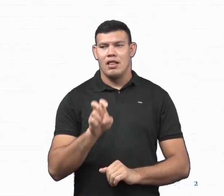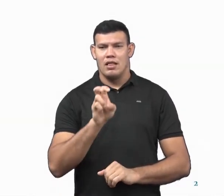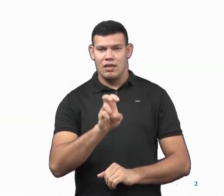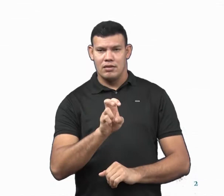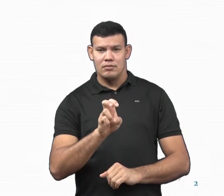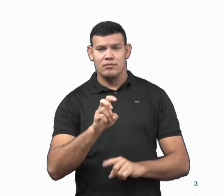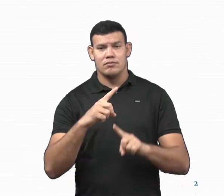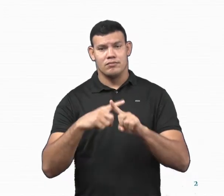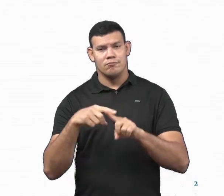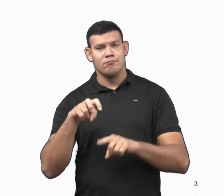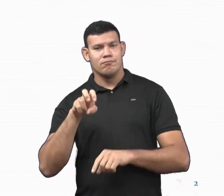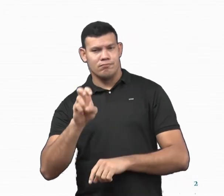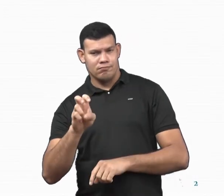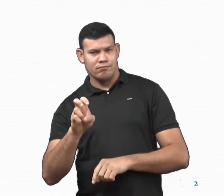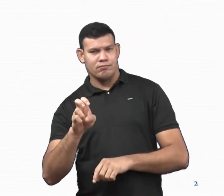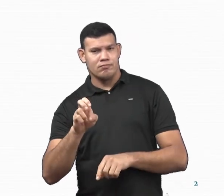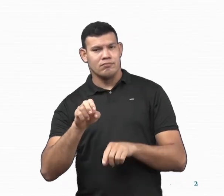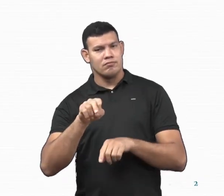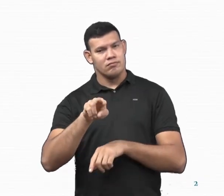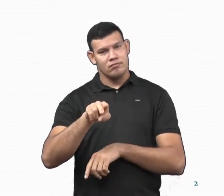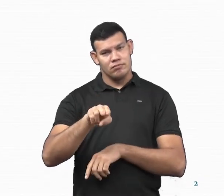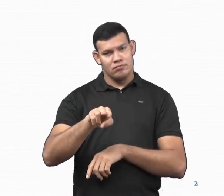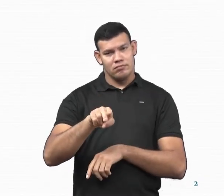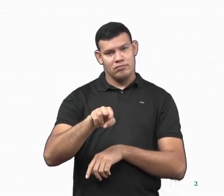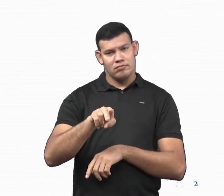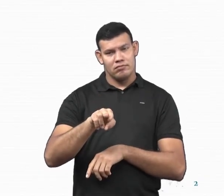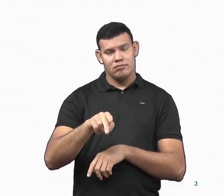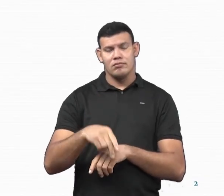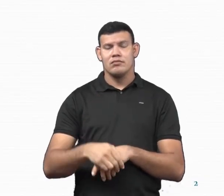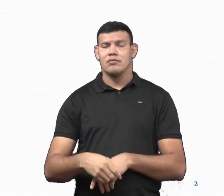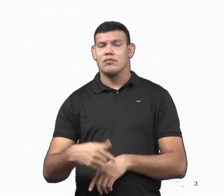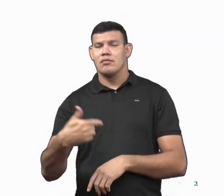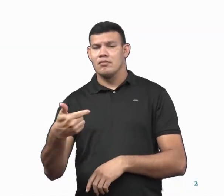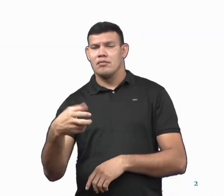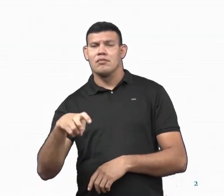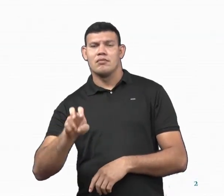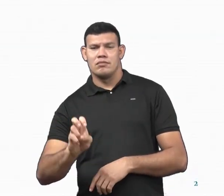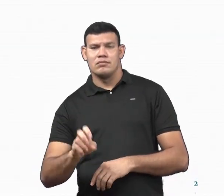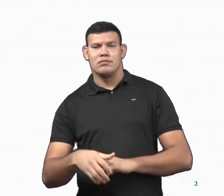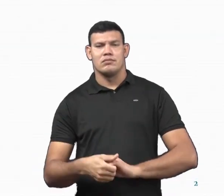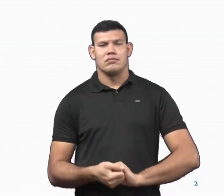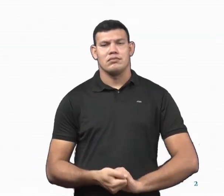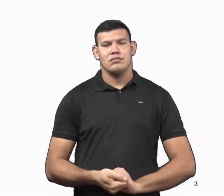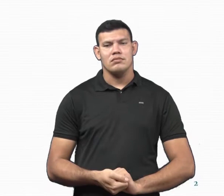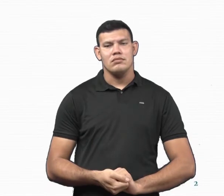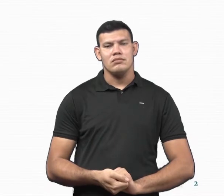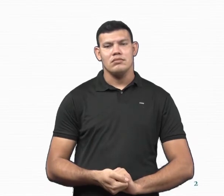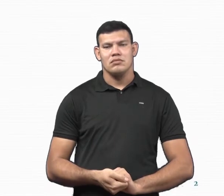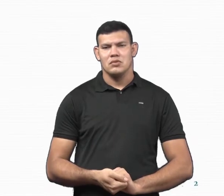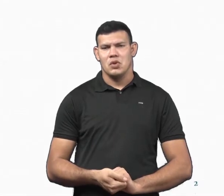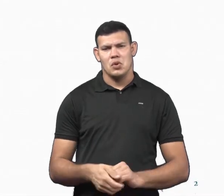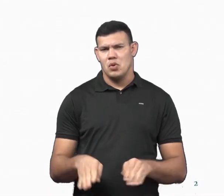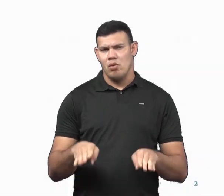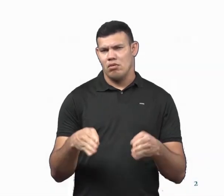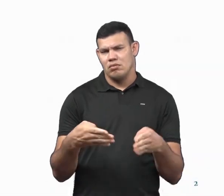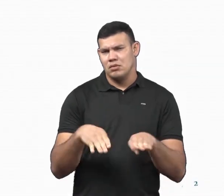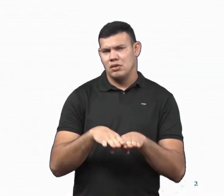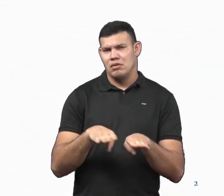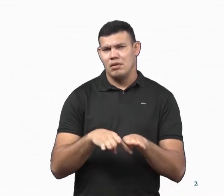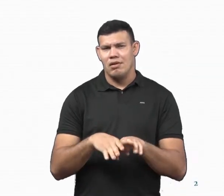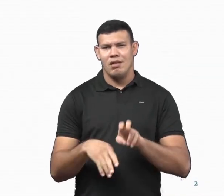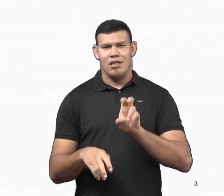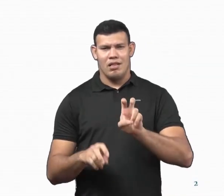ó. 5 vezes 5, que é a mesma coisa que 5 ao quadrado, é 25. Agora, vamos fazer um outro exemplo, só para a